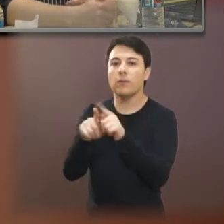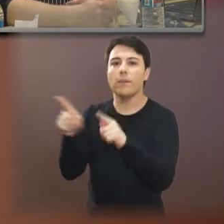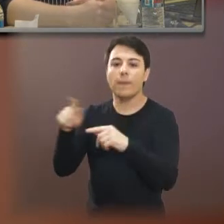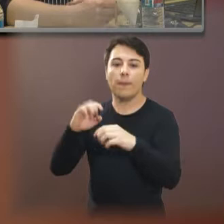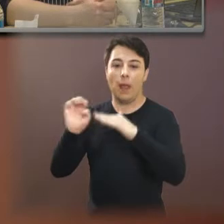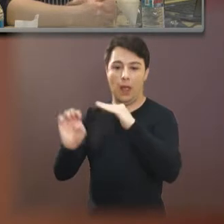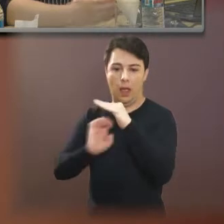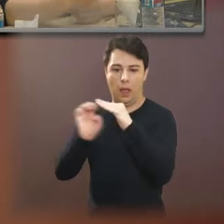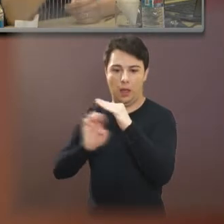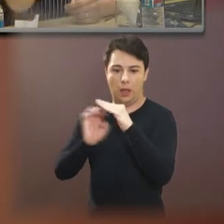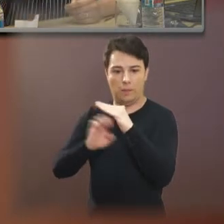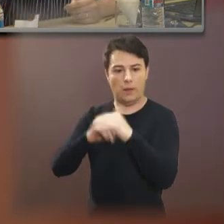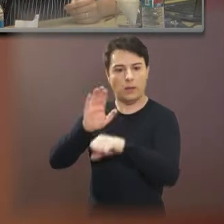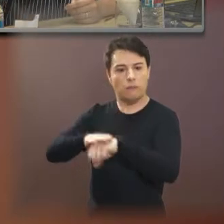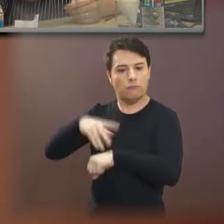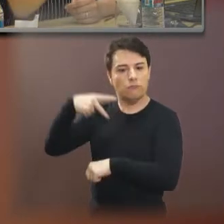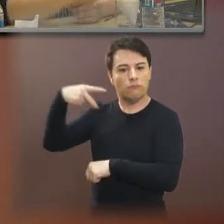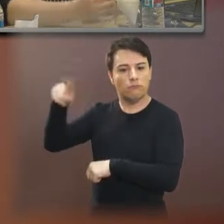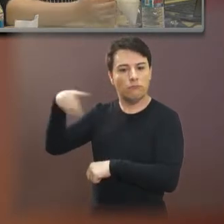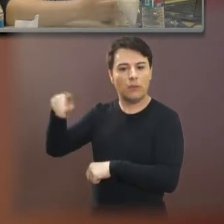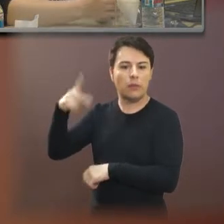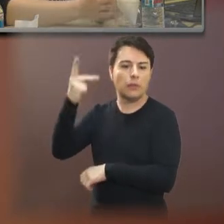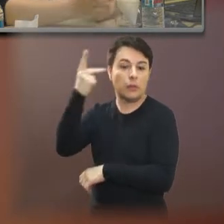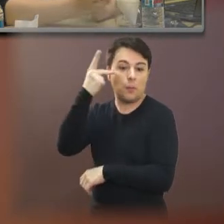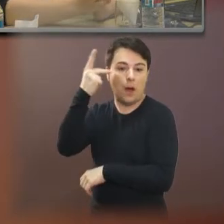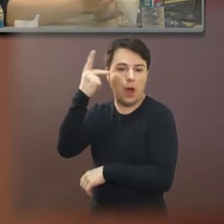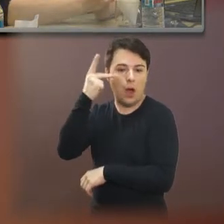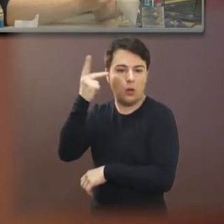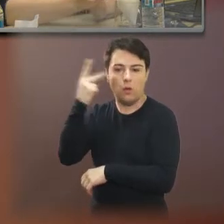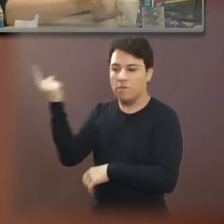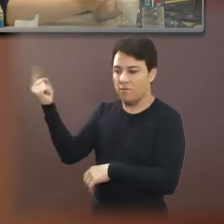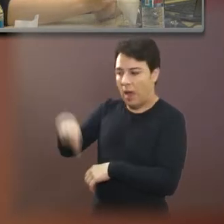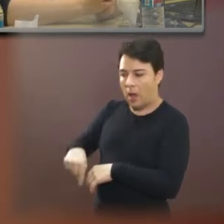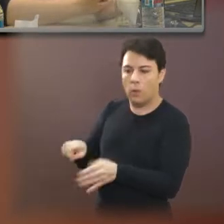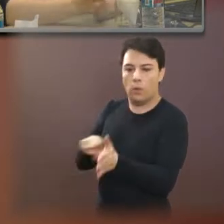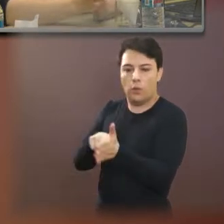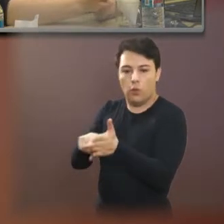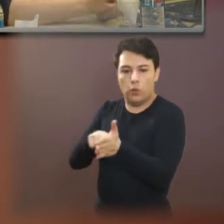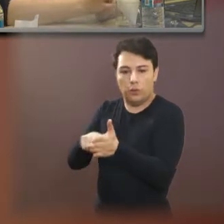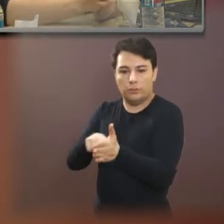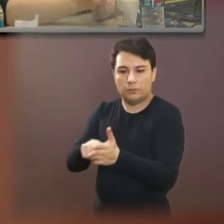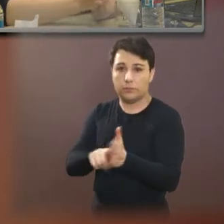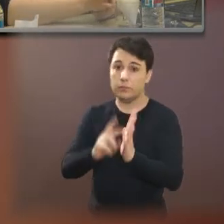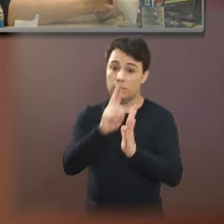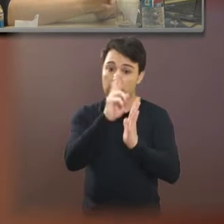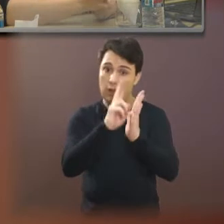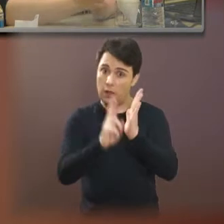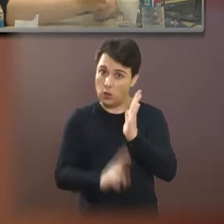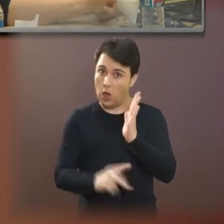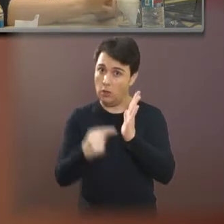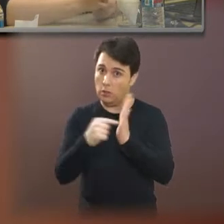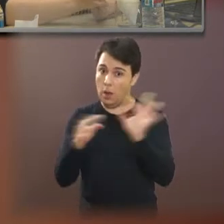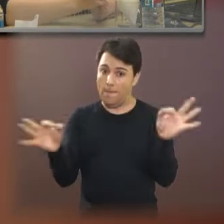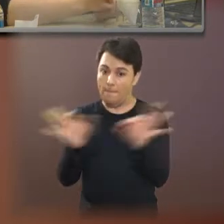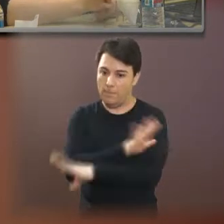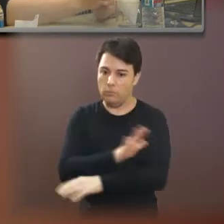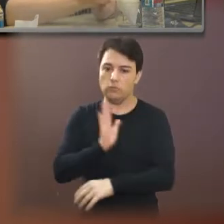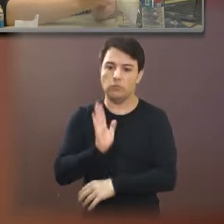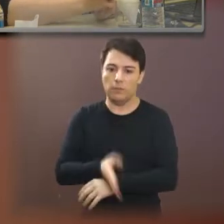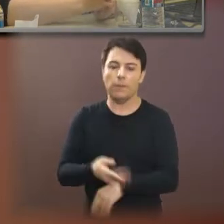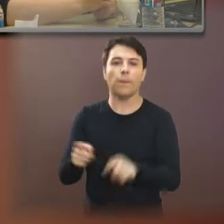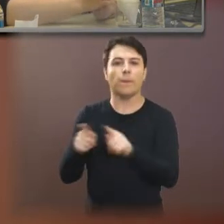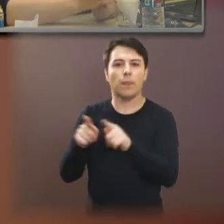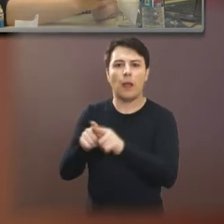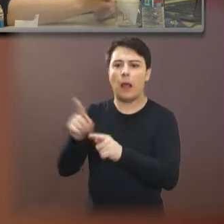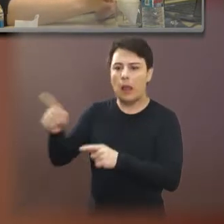Engie Consultoria e Projetos, localizada na cidade de São Paulo. Esses relatórios técnicos eles estão concluídos, especialmente a análise